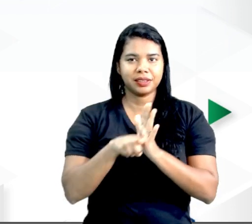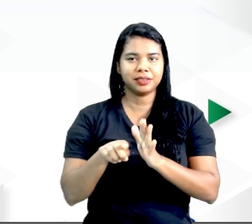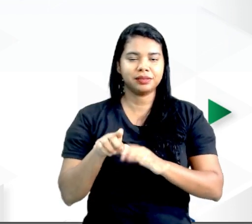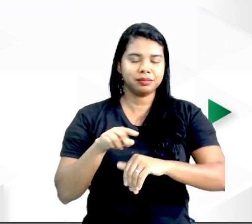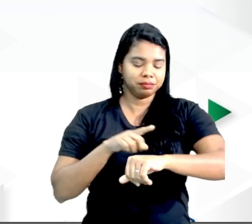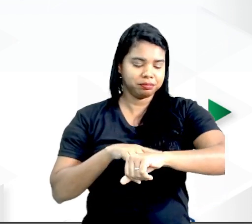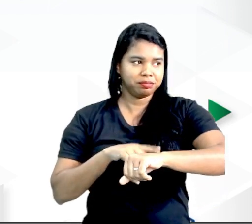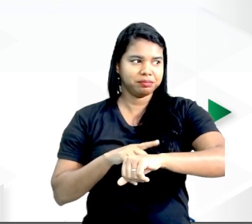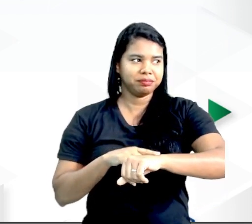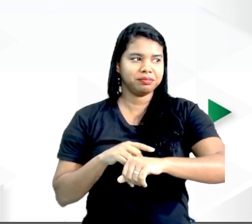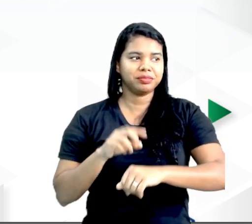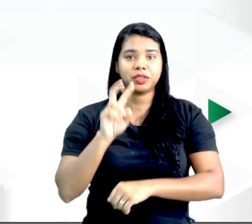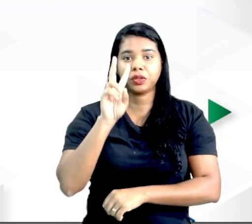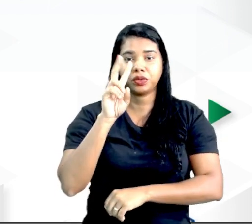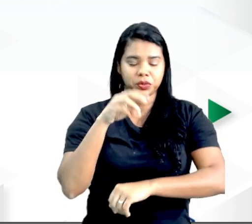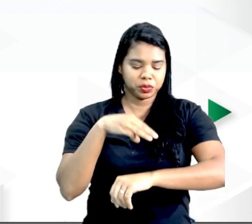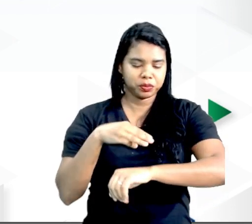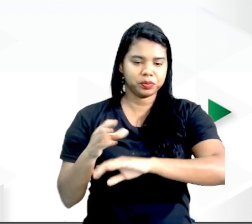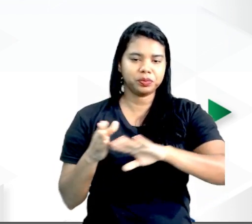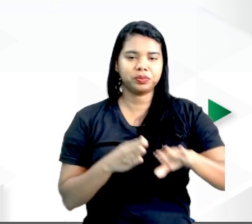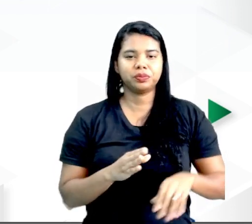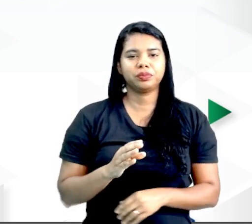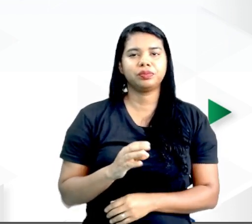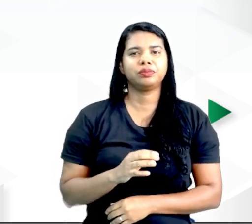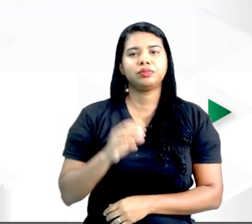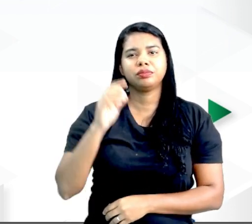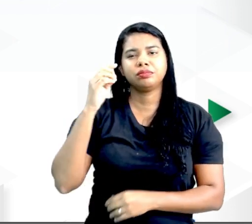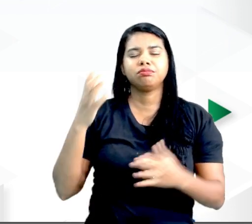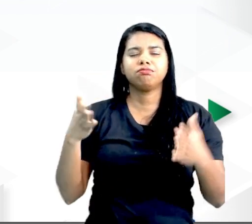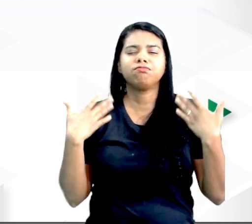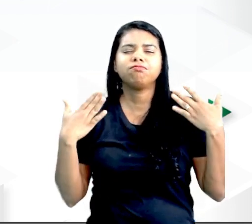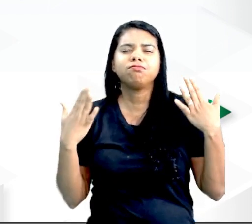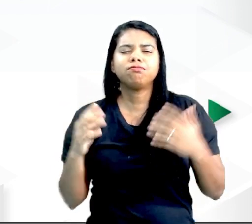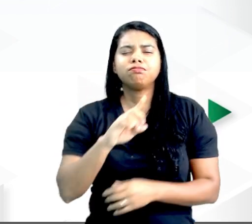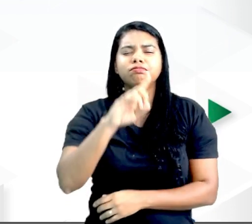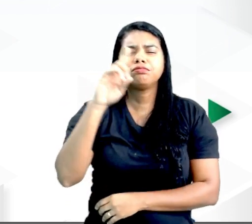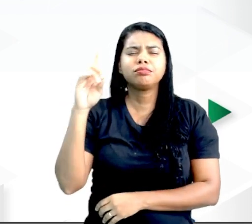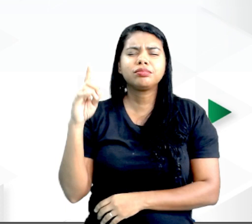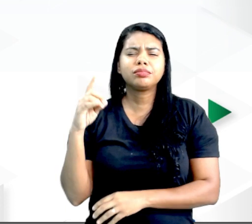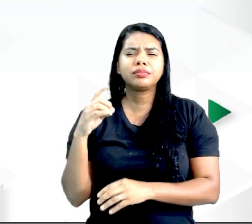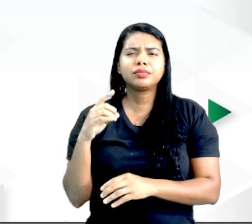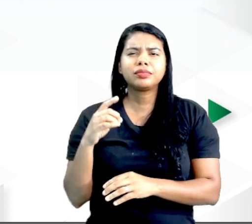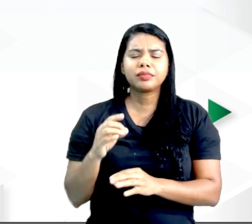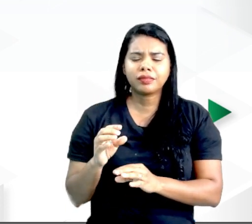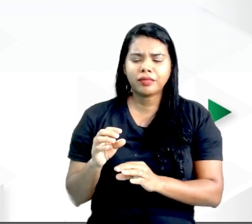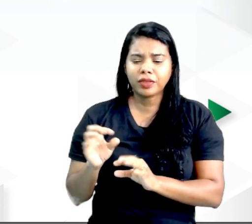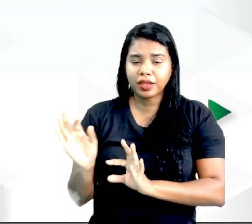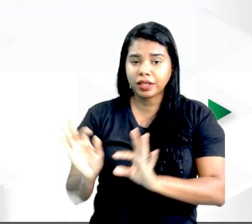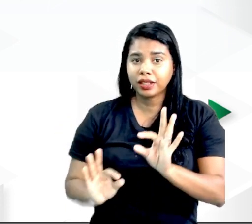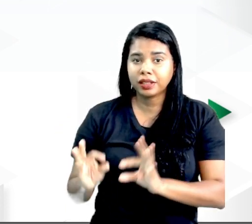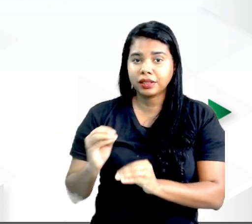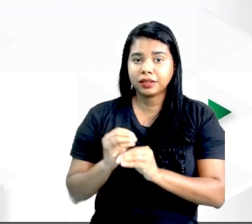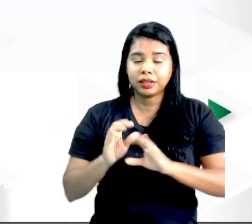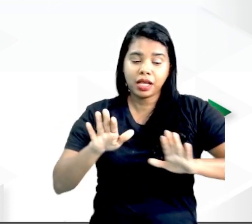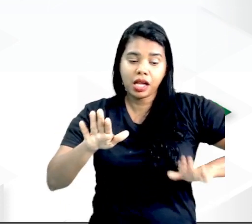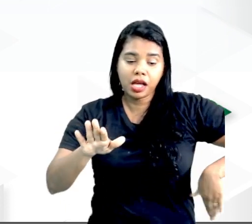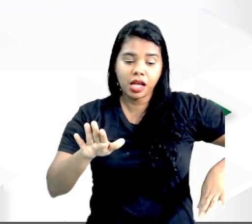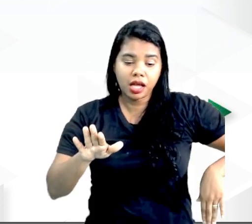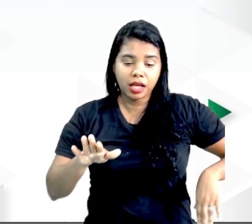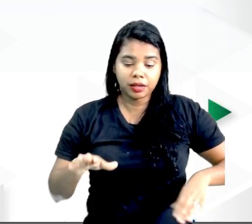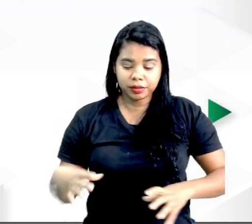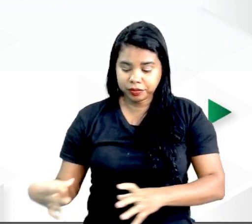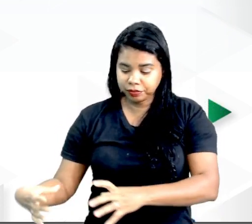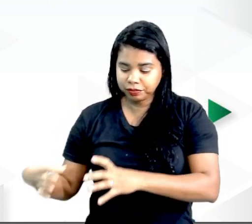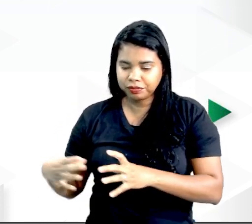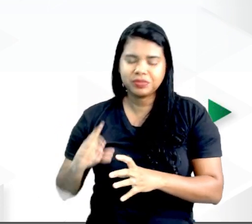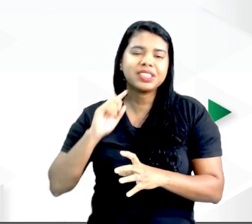então, ainda. Em um dia de verão, foram coletados em uma praia 600 quilos